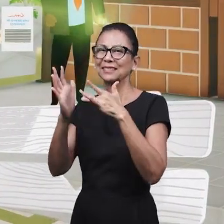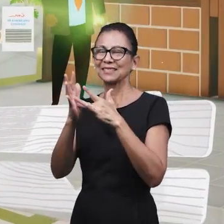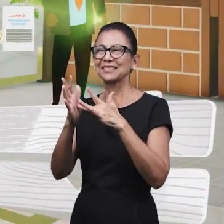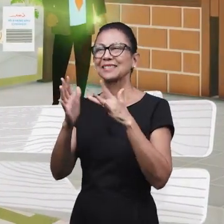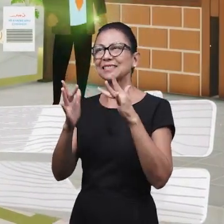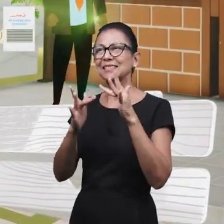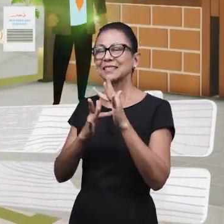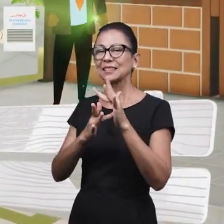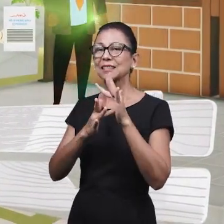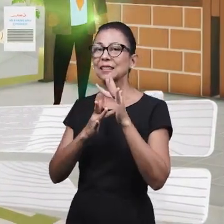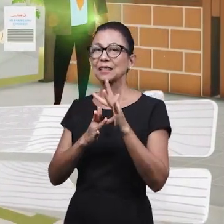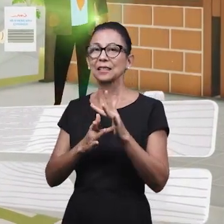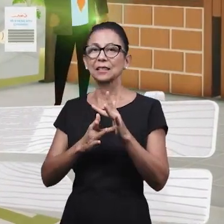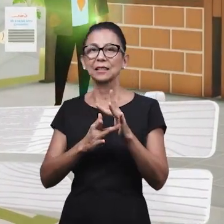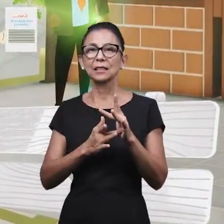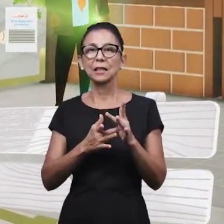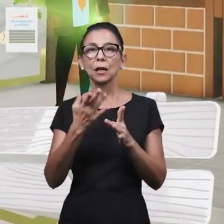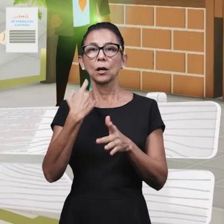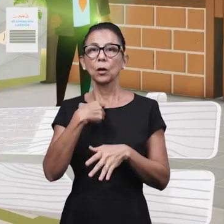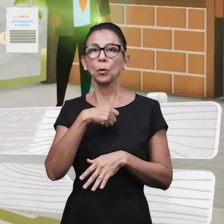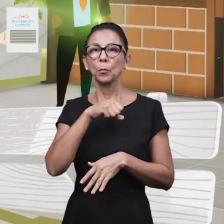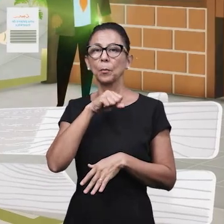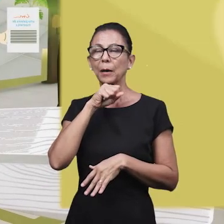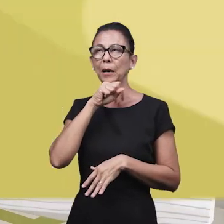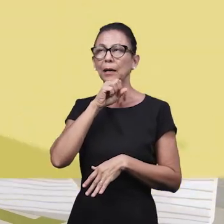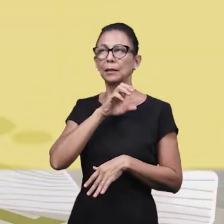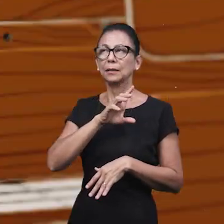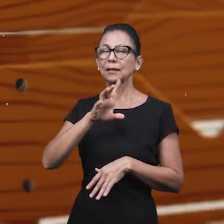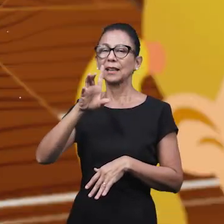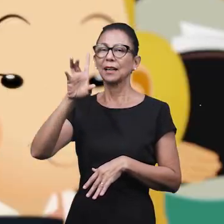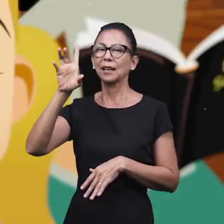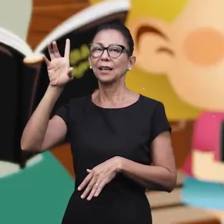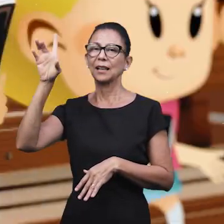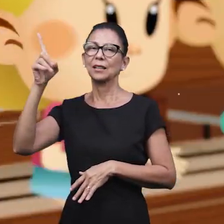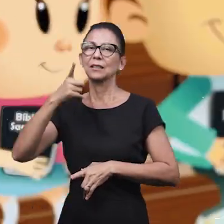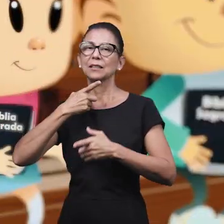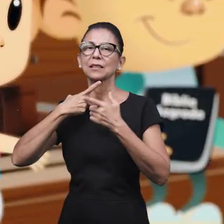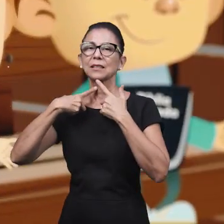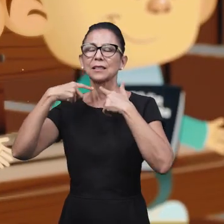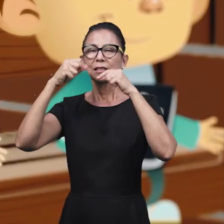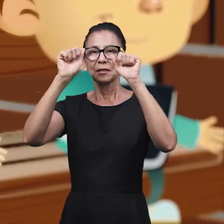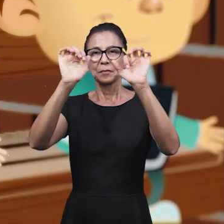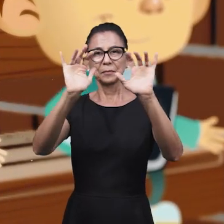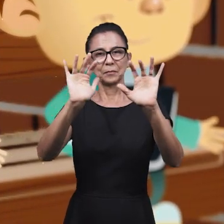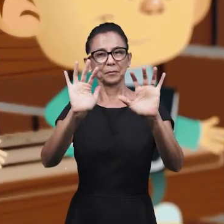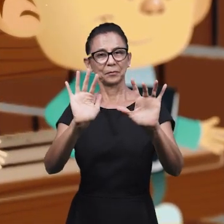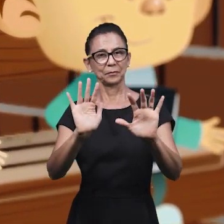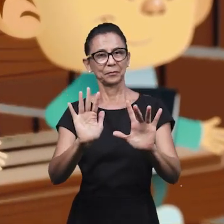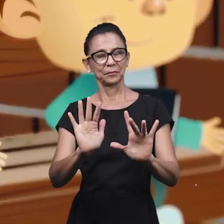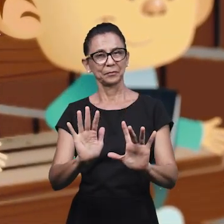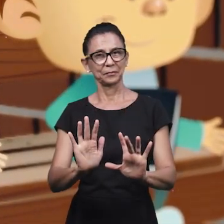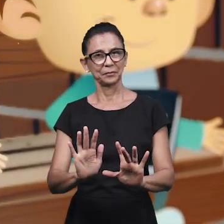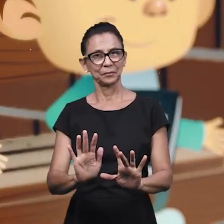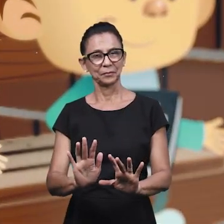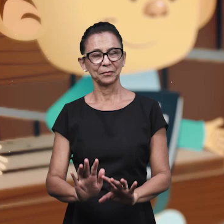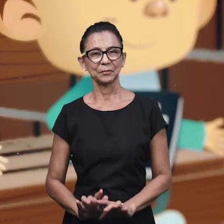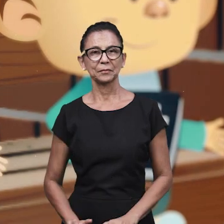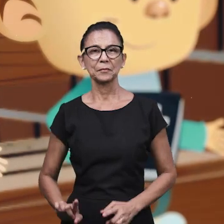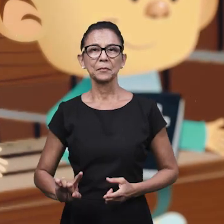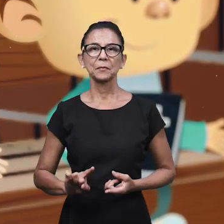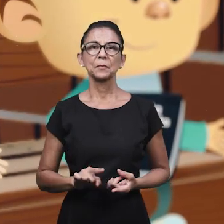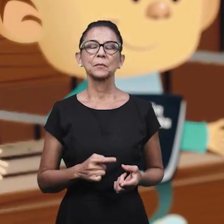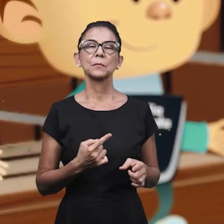Jesus, o Pai Celeste, que deseja a ti todo